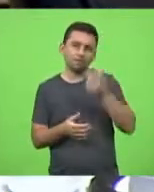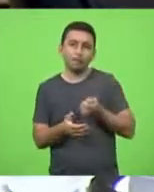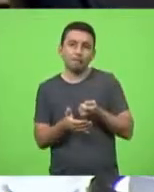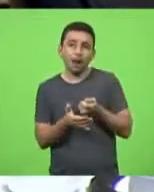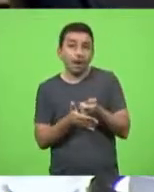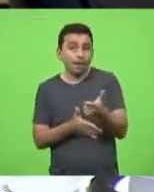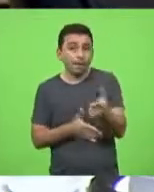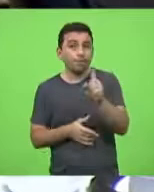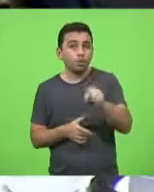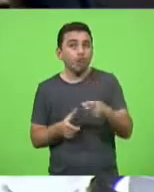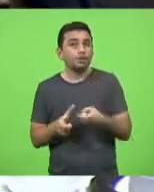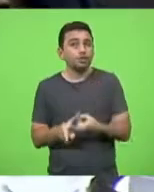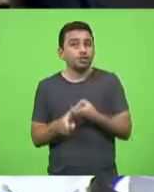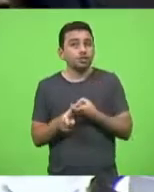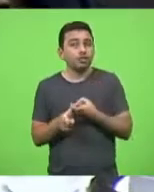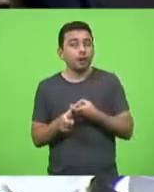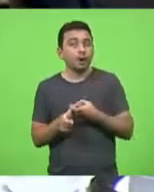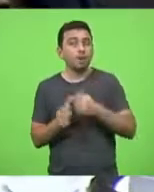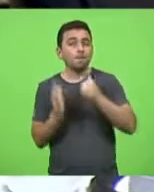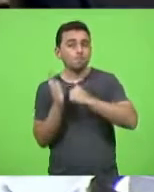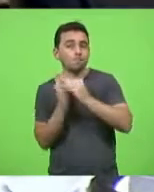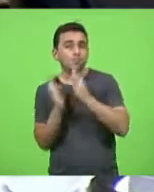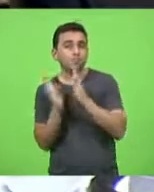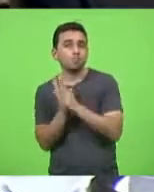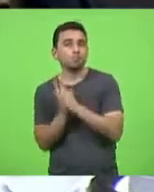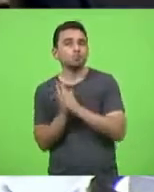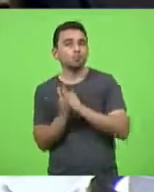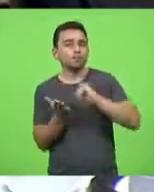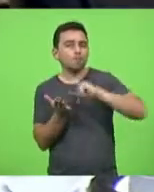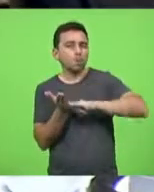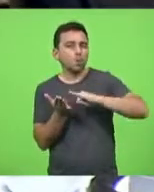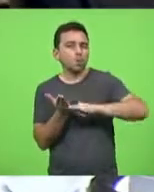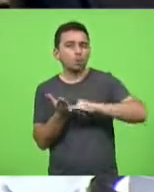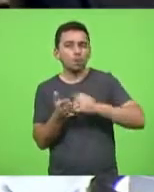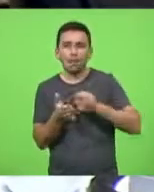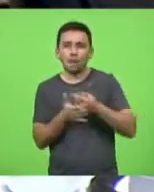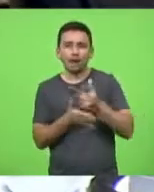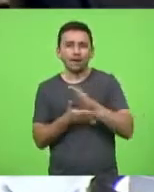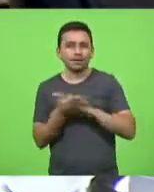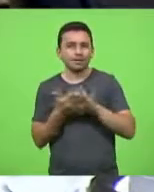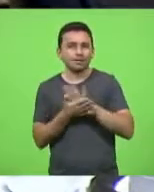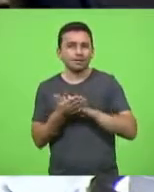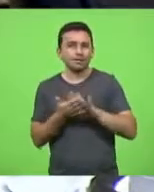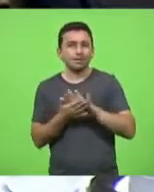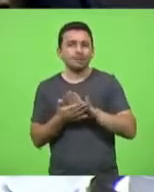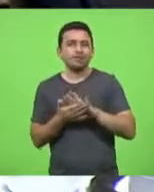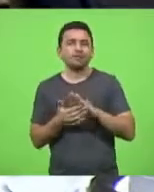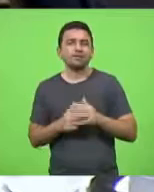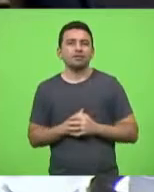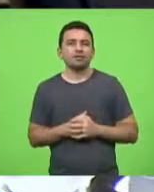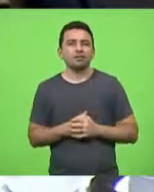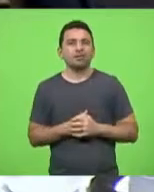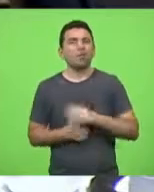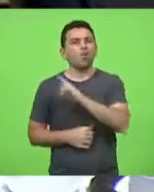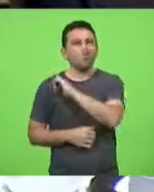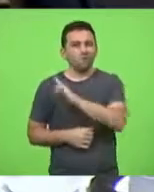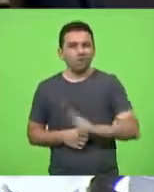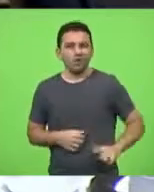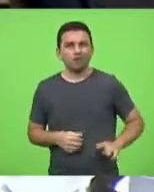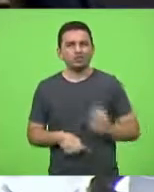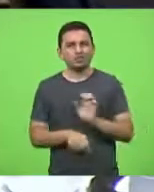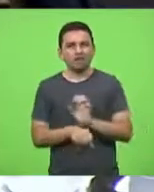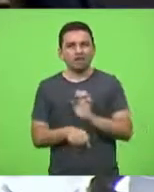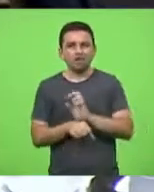dívida, que é só a multa de um imposto não pago. Não estou nem falando aqui de isenção. E o governo do Estado vem aqui e